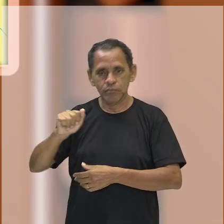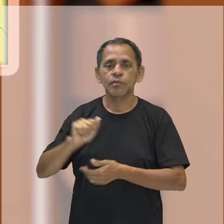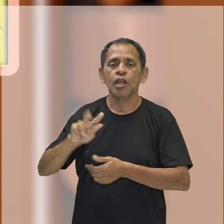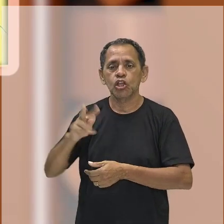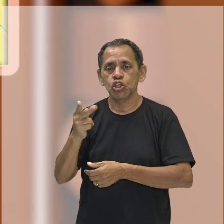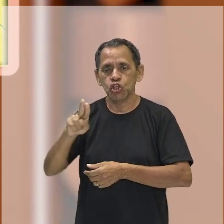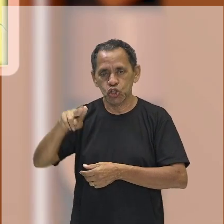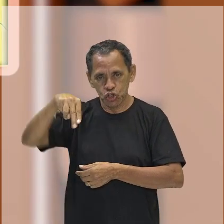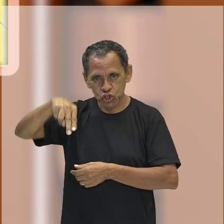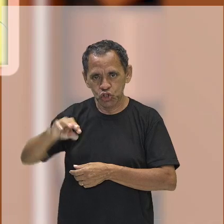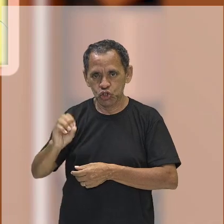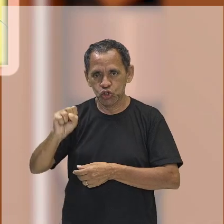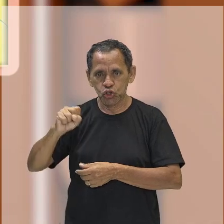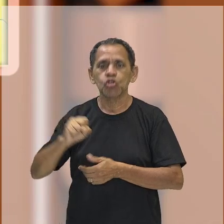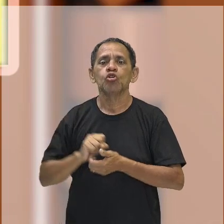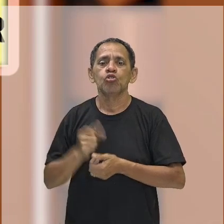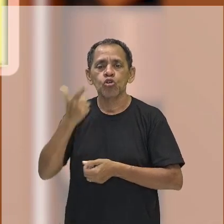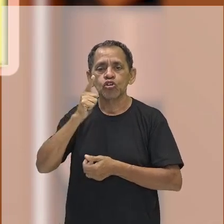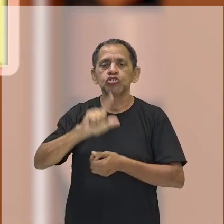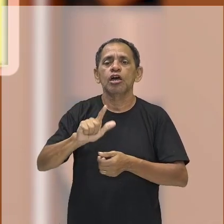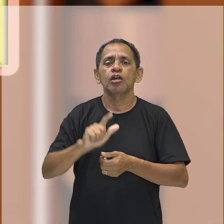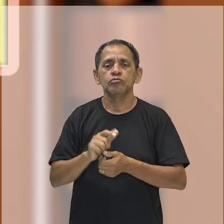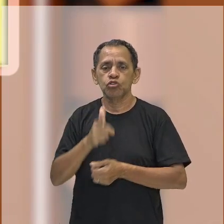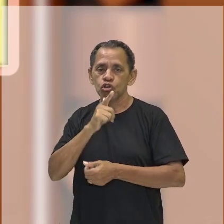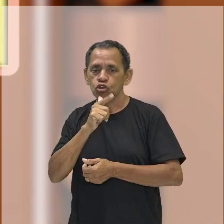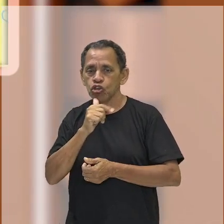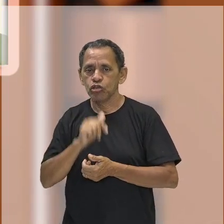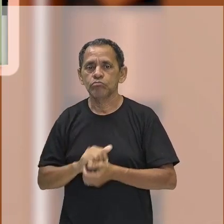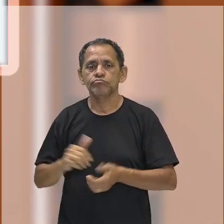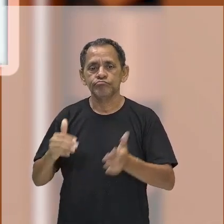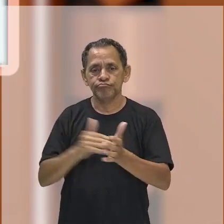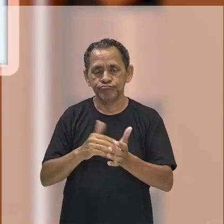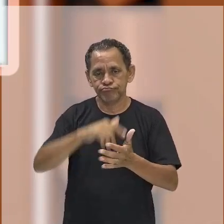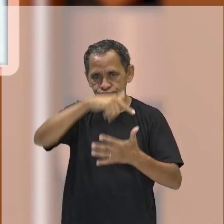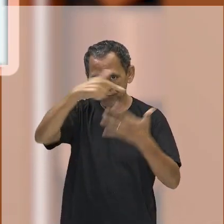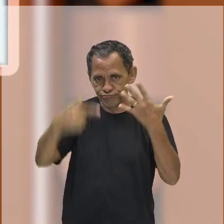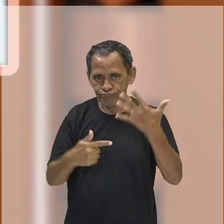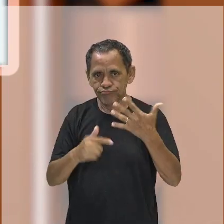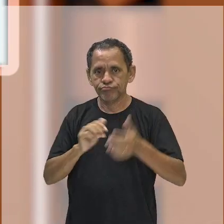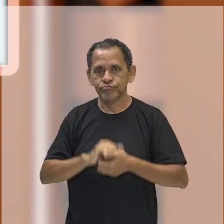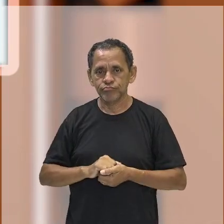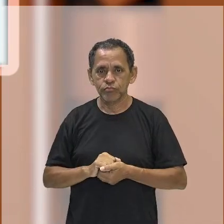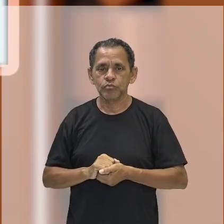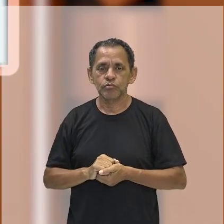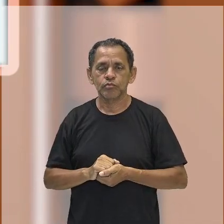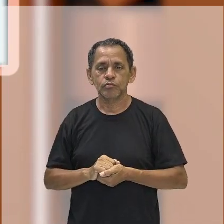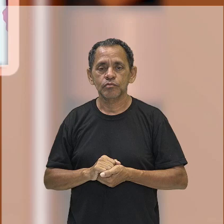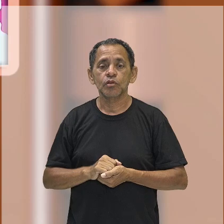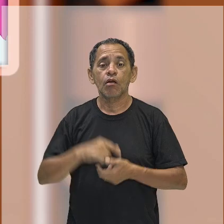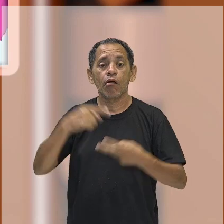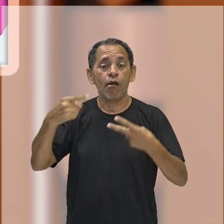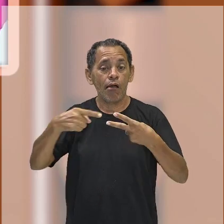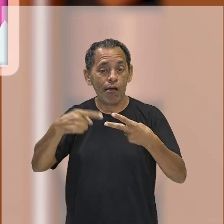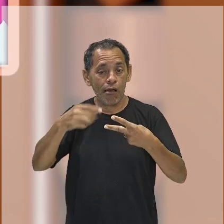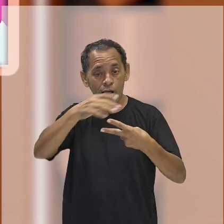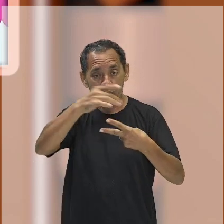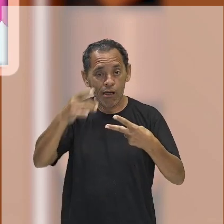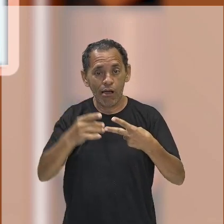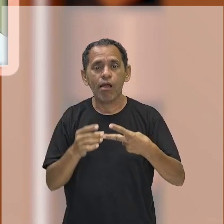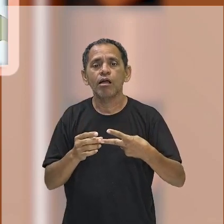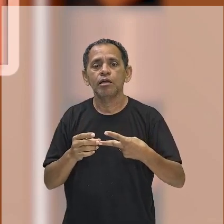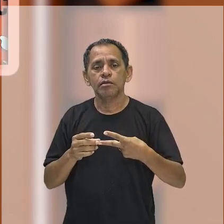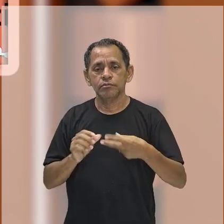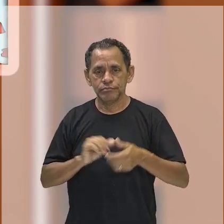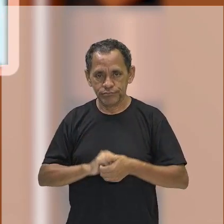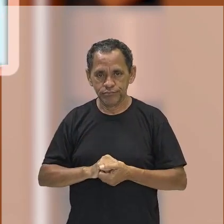conquistaram terras do rio Volga ao rio Reno. Visigodos saíram da região próxima à foz do